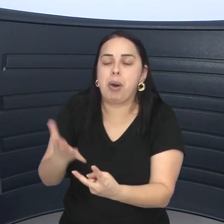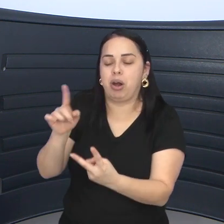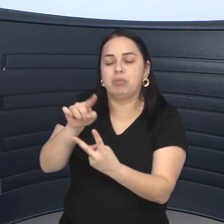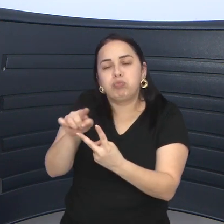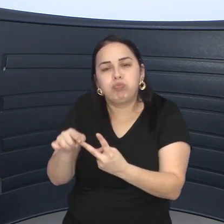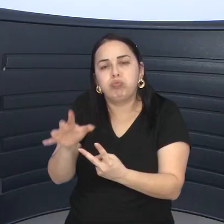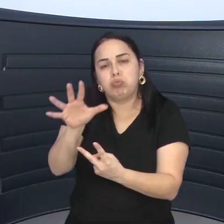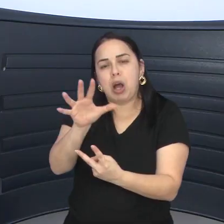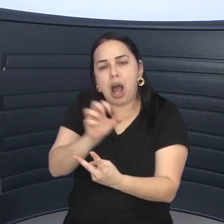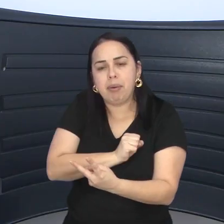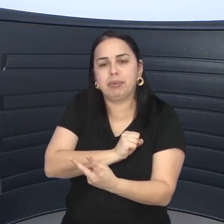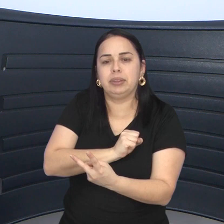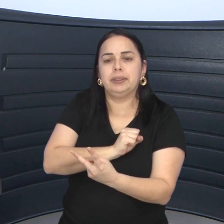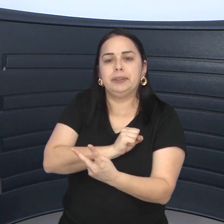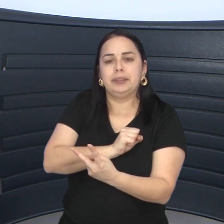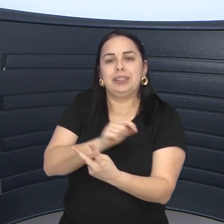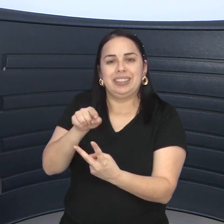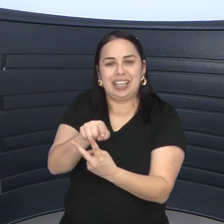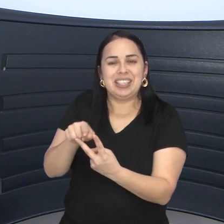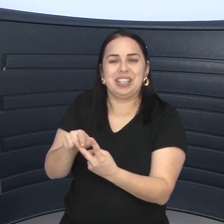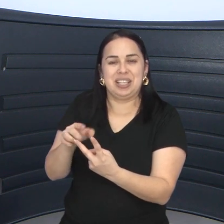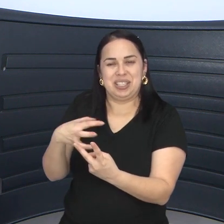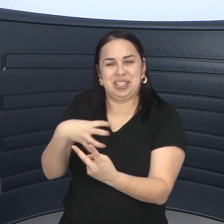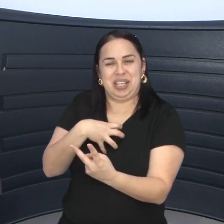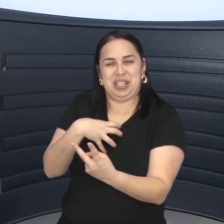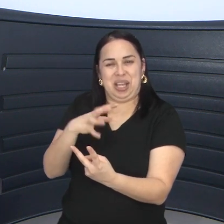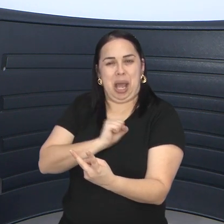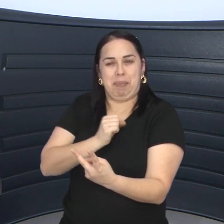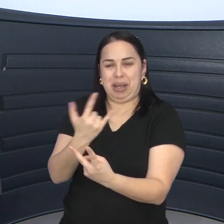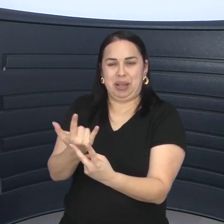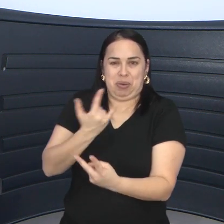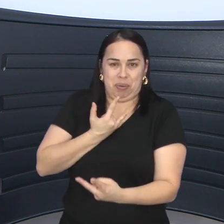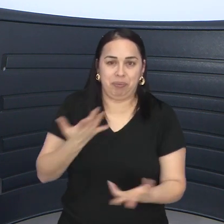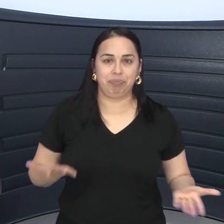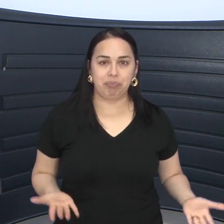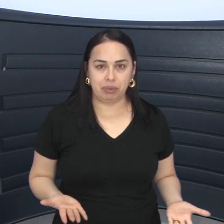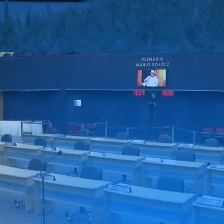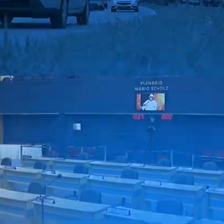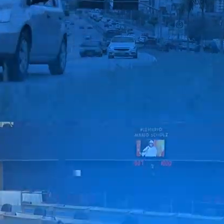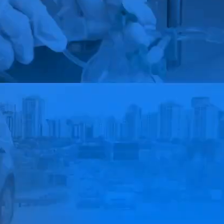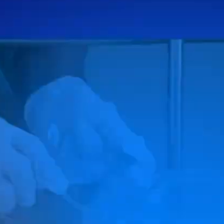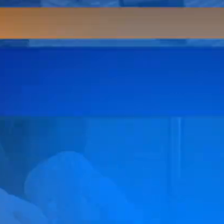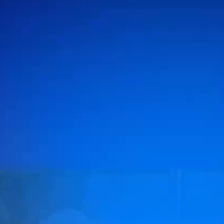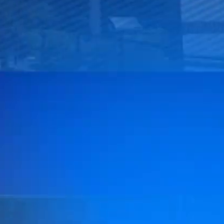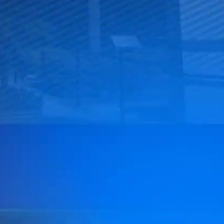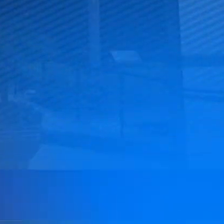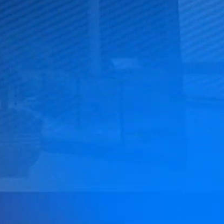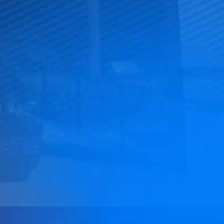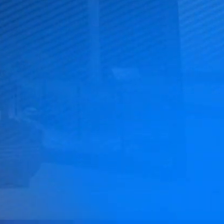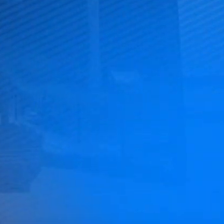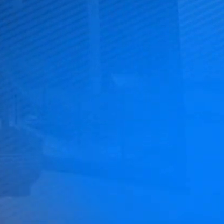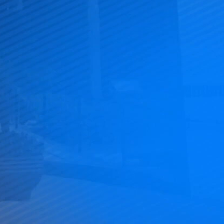é tudo de bom amo as duas e sinto também assim que as duas me amam